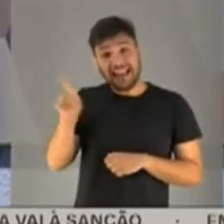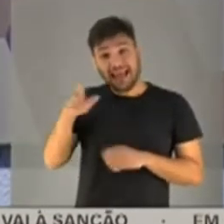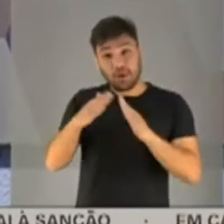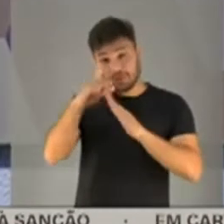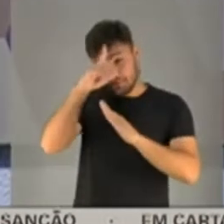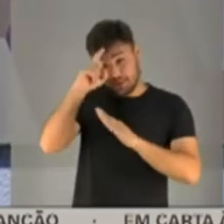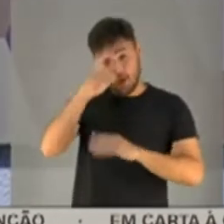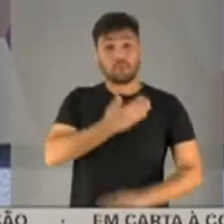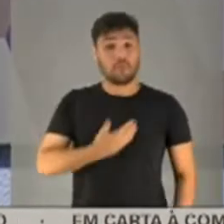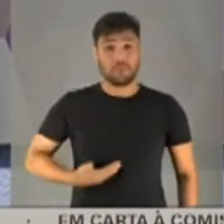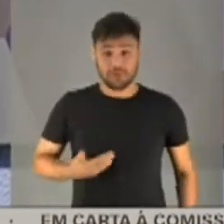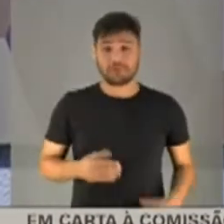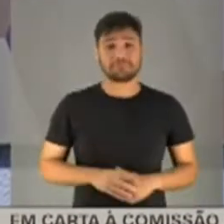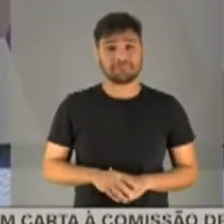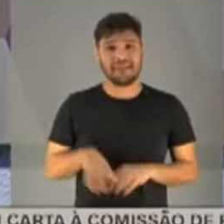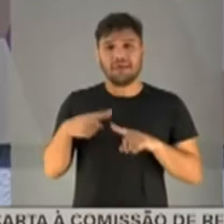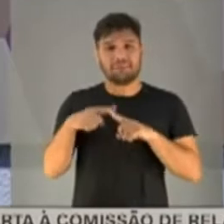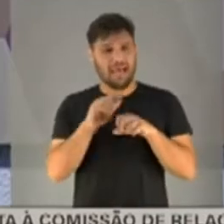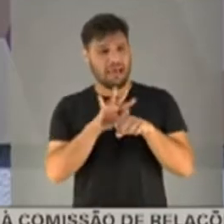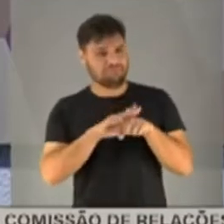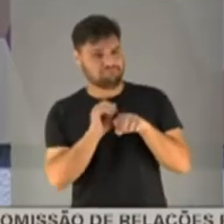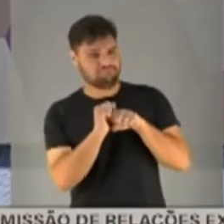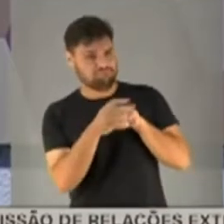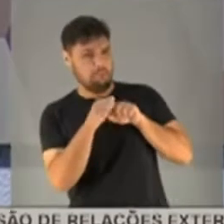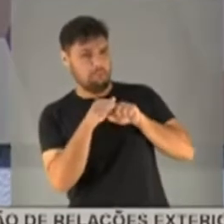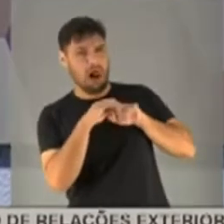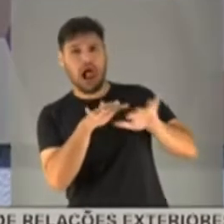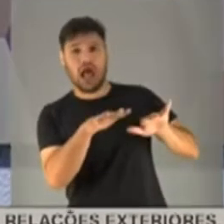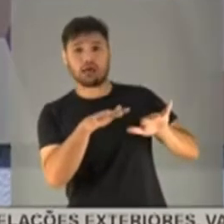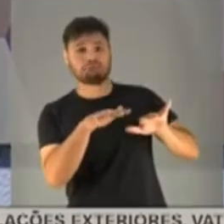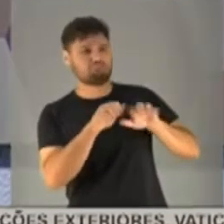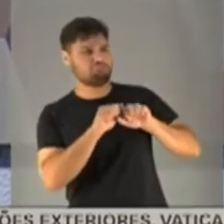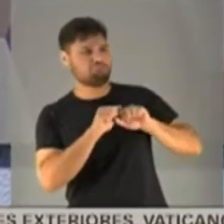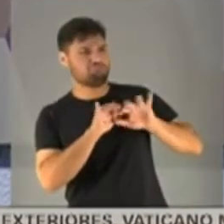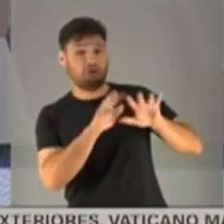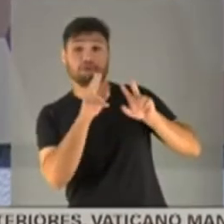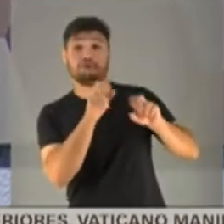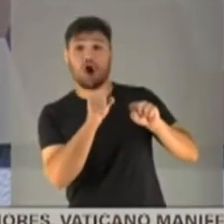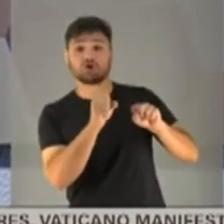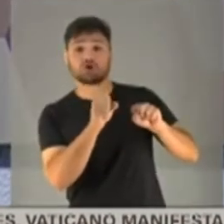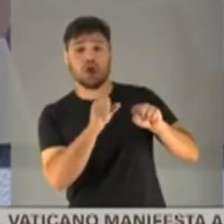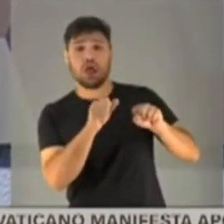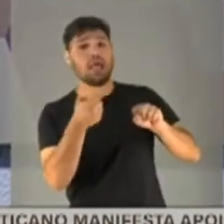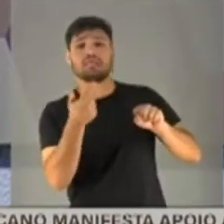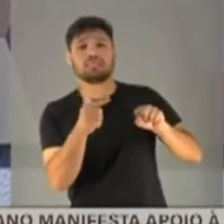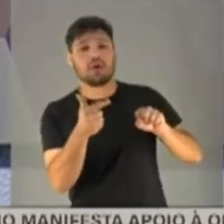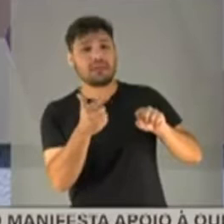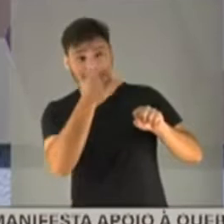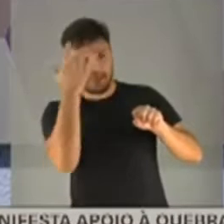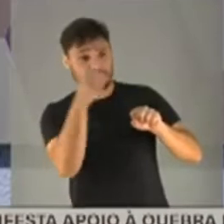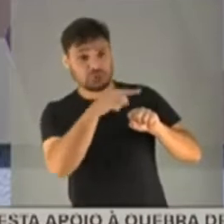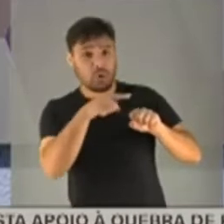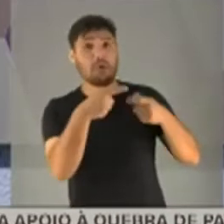Ou seja, porque a epidemia estava descontrolada, estava muito intensa entre nós, não houve condição de receber todo mundo